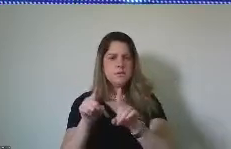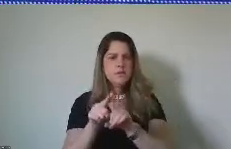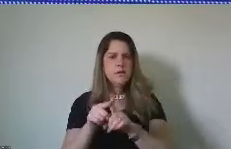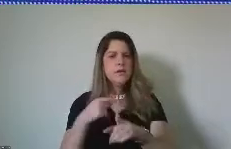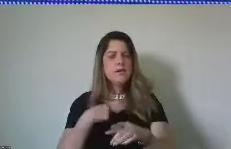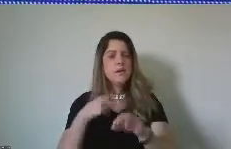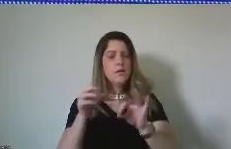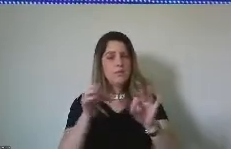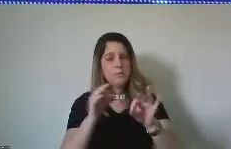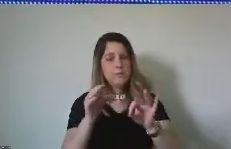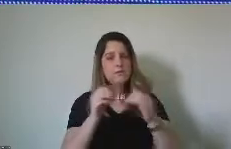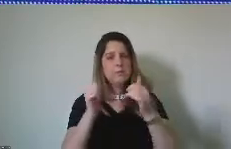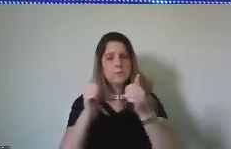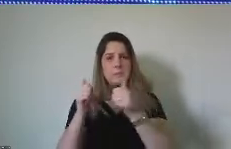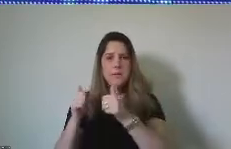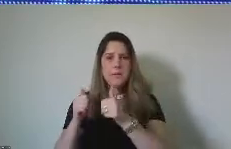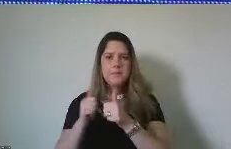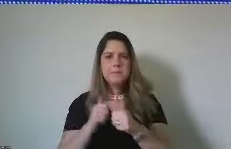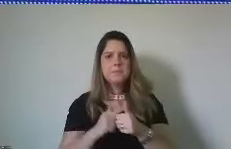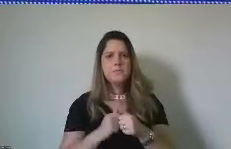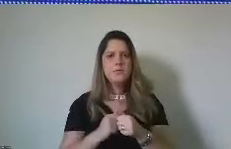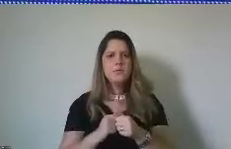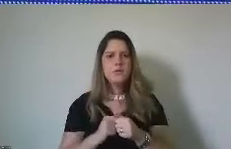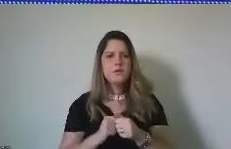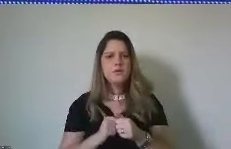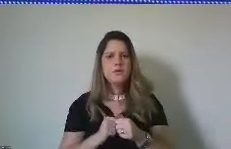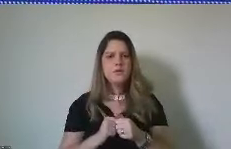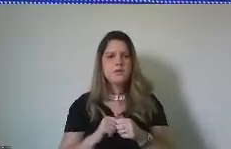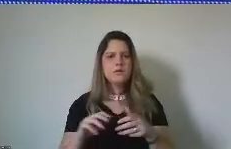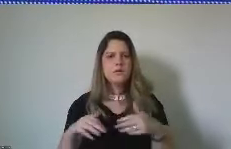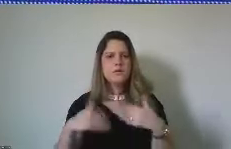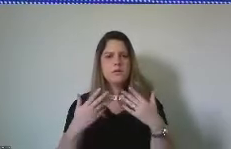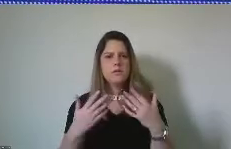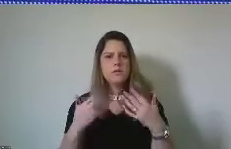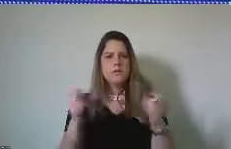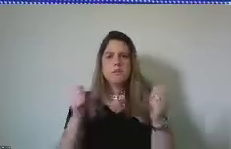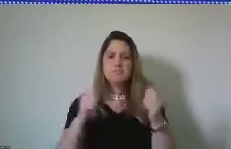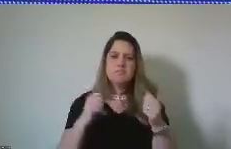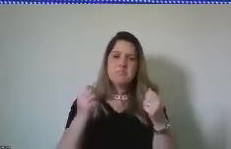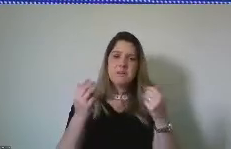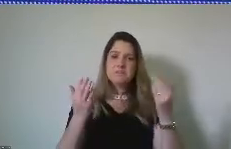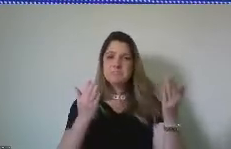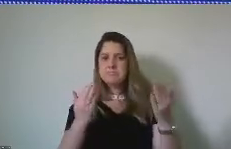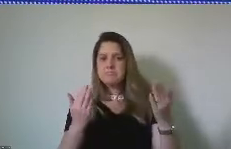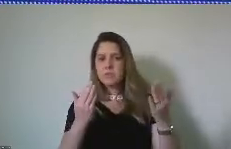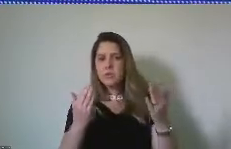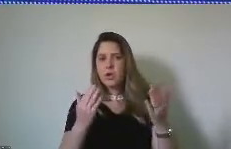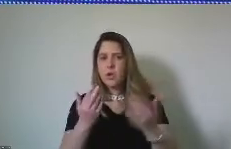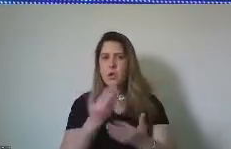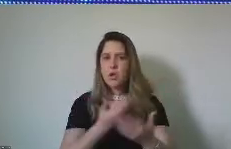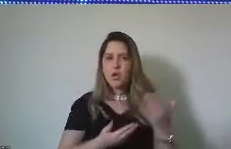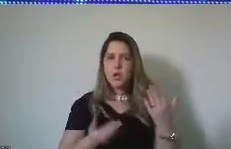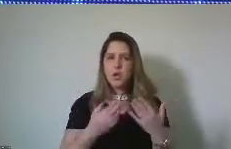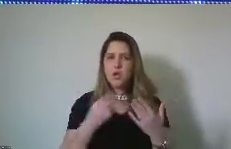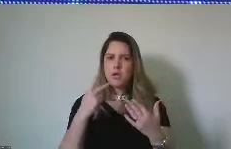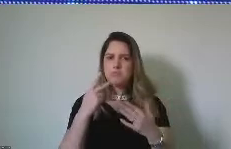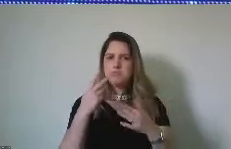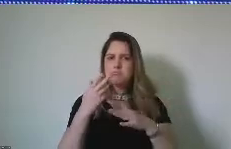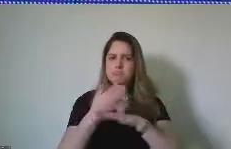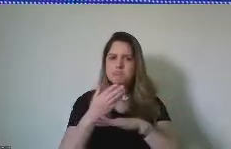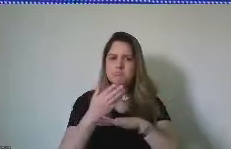esse cinco ativos quanto ao interesse da Eletrobras em relação a sua participação nessa etapa